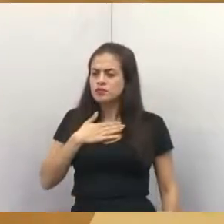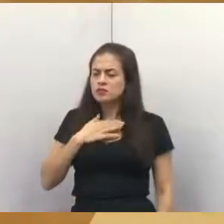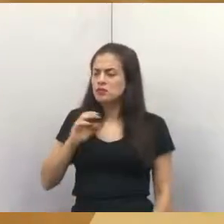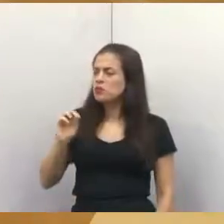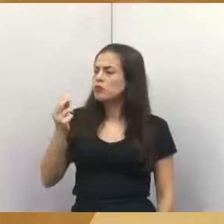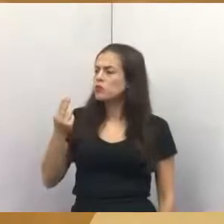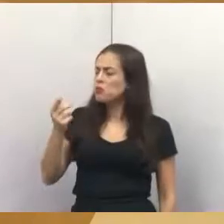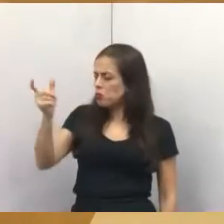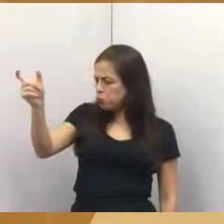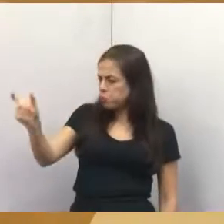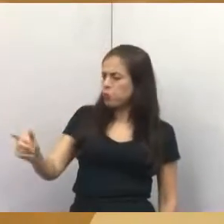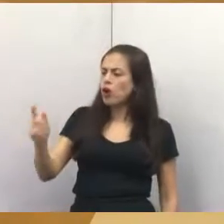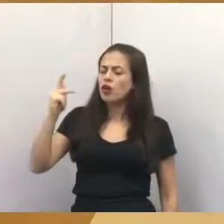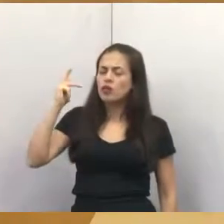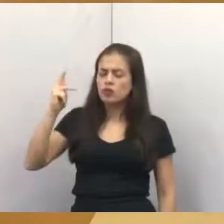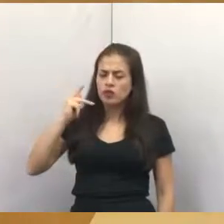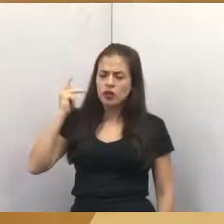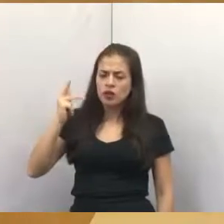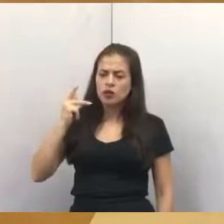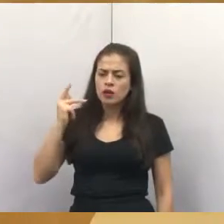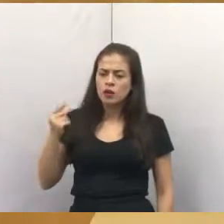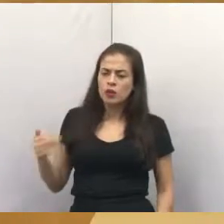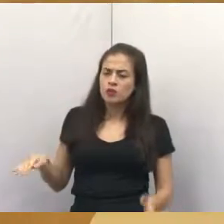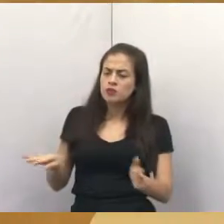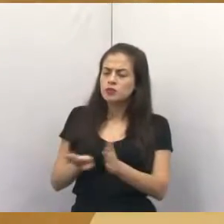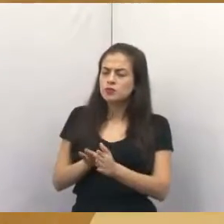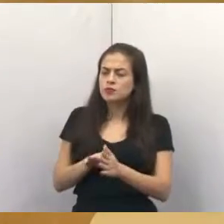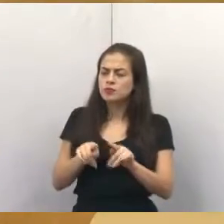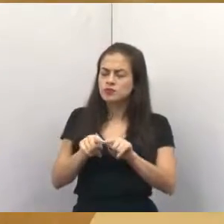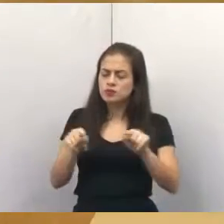algum vereador que vai para o meu gabinete.